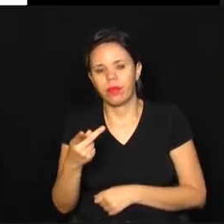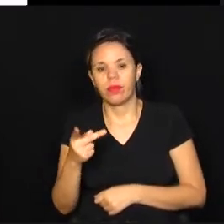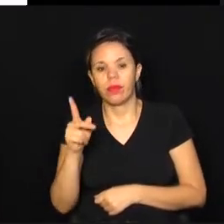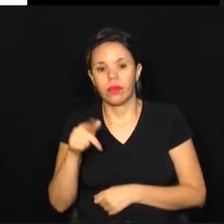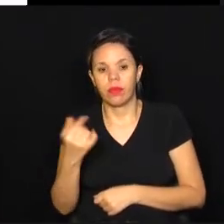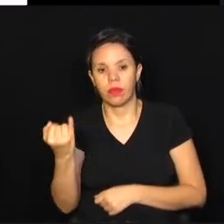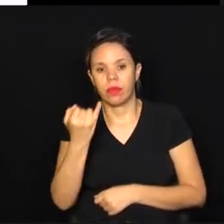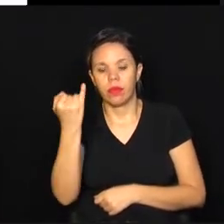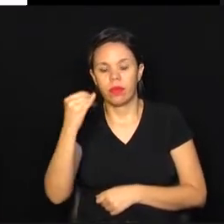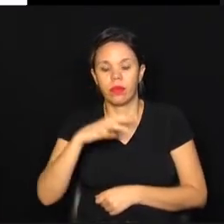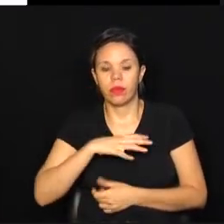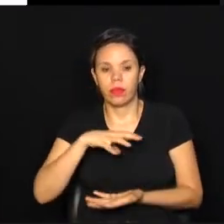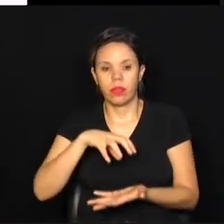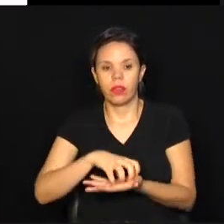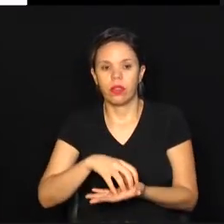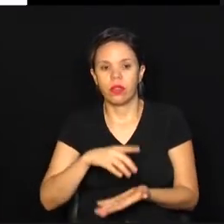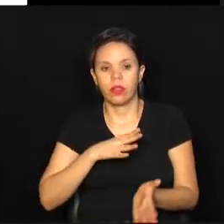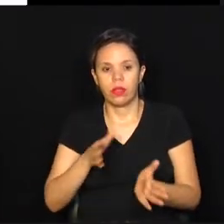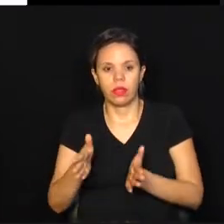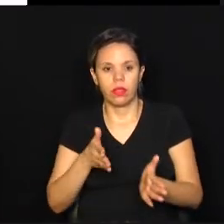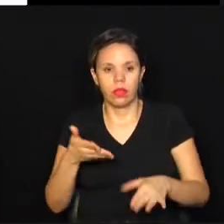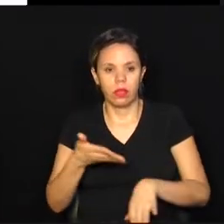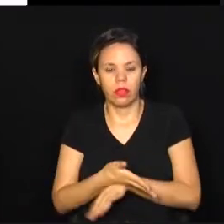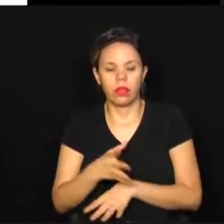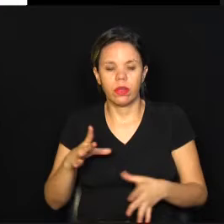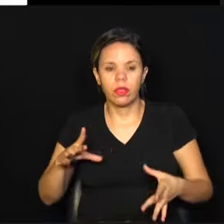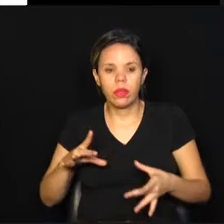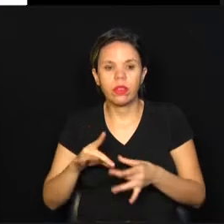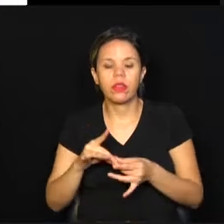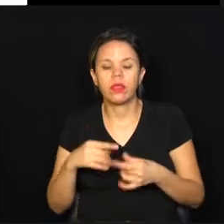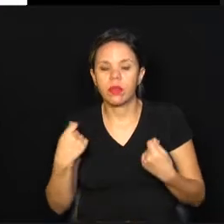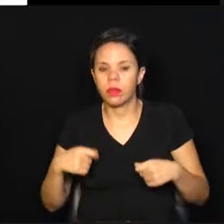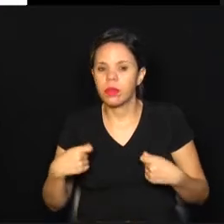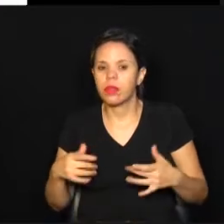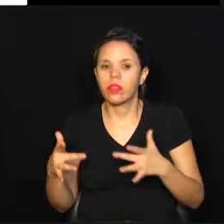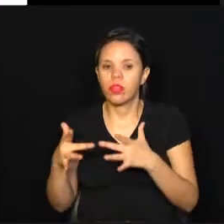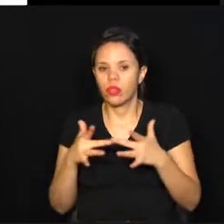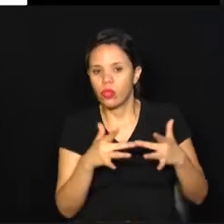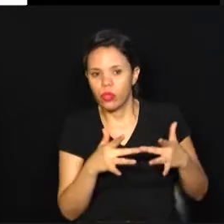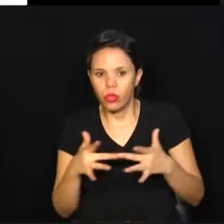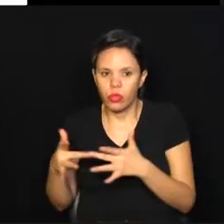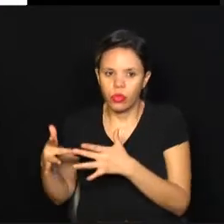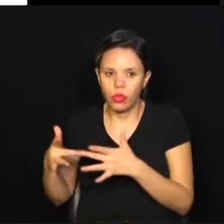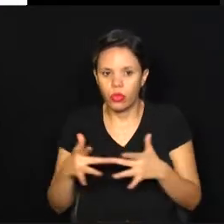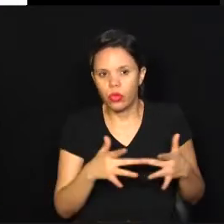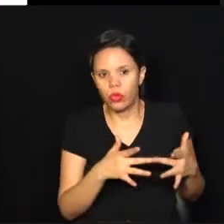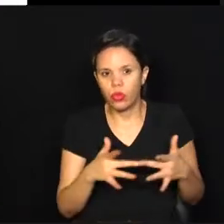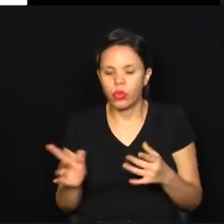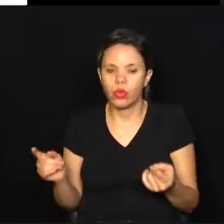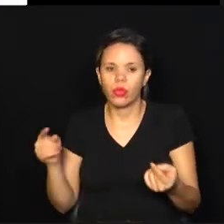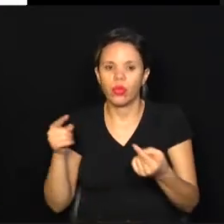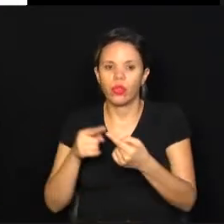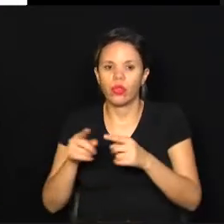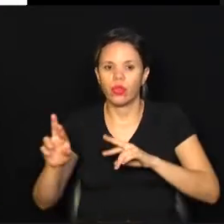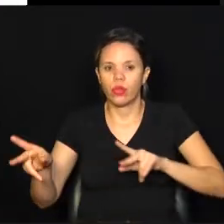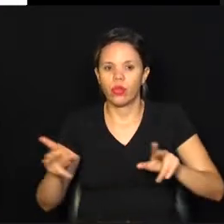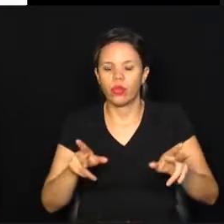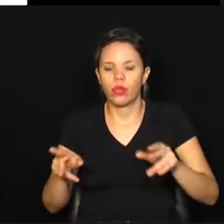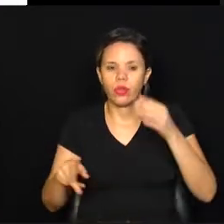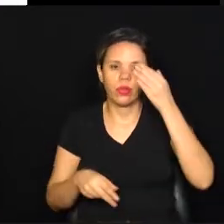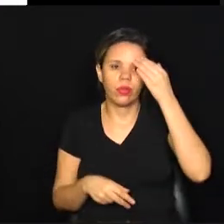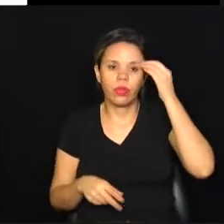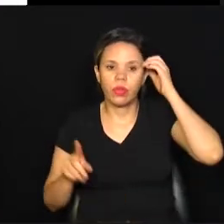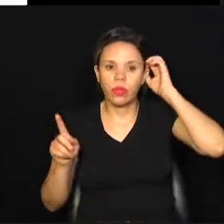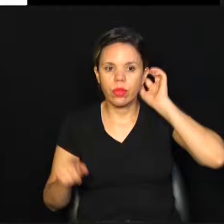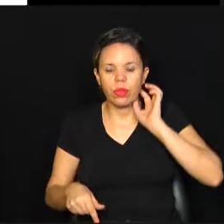ser uma centralidade é ter acessos e conexões? Então, a gente precisa fazer conexões em outros sentidos, né? Então,